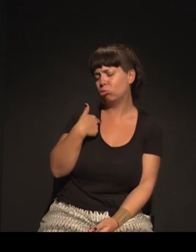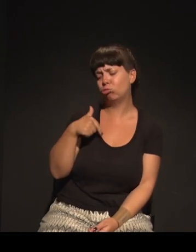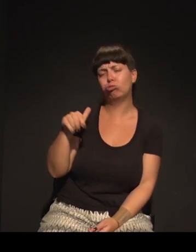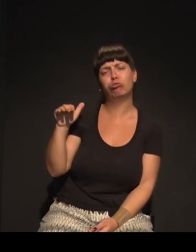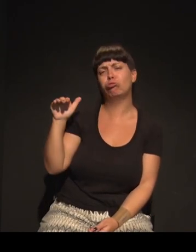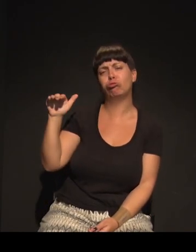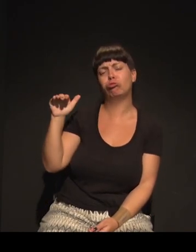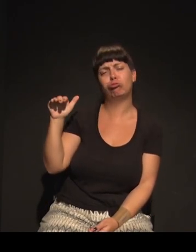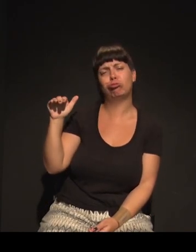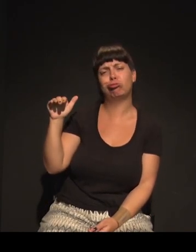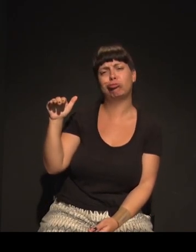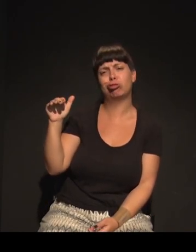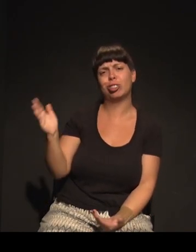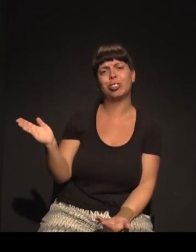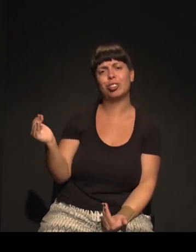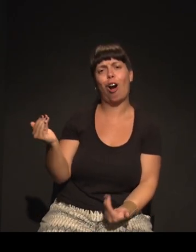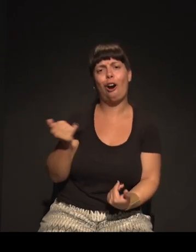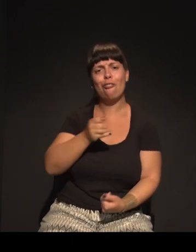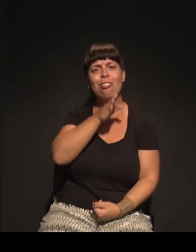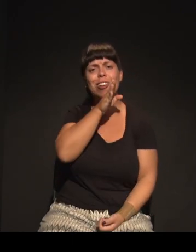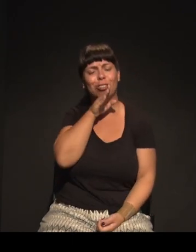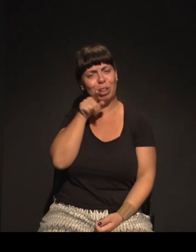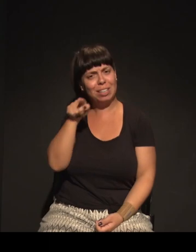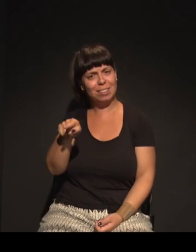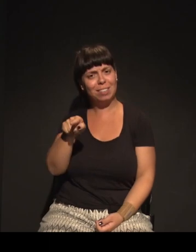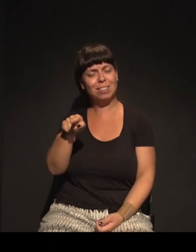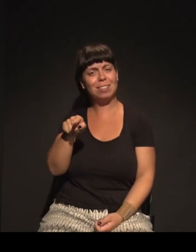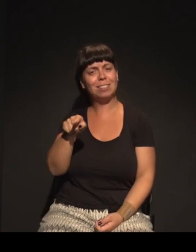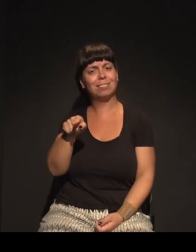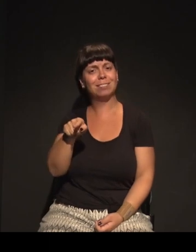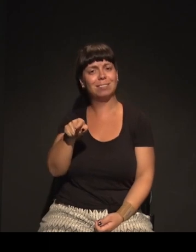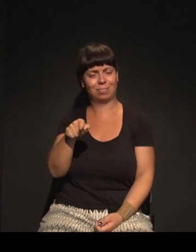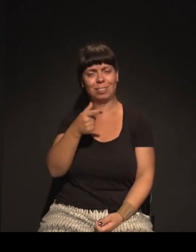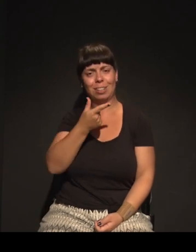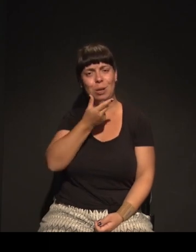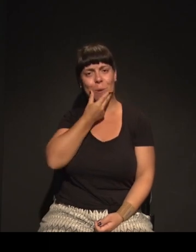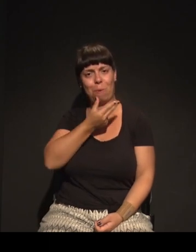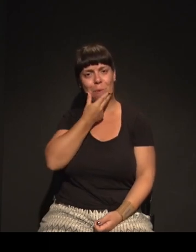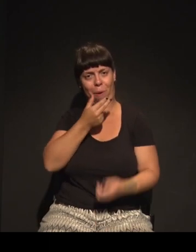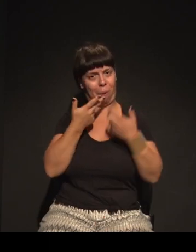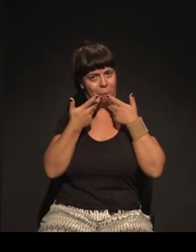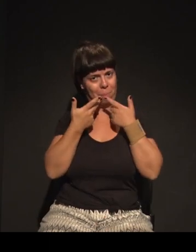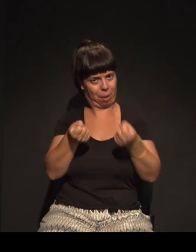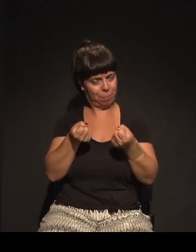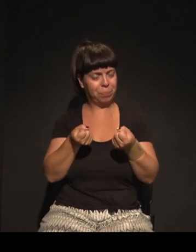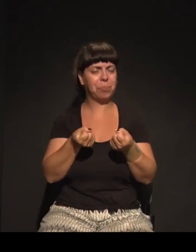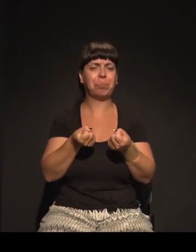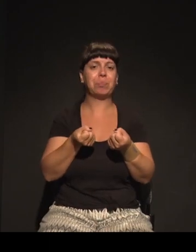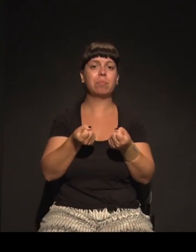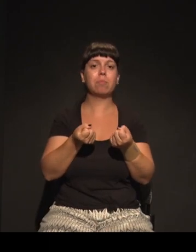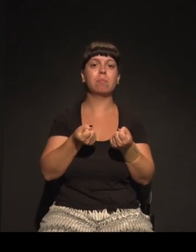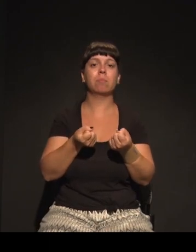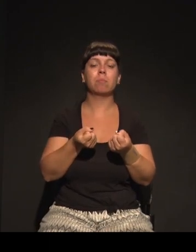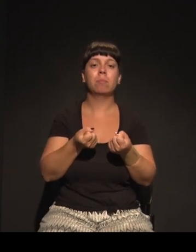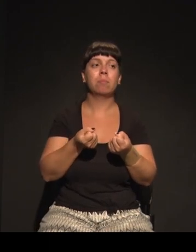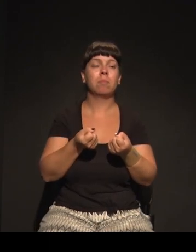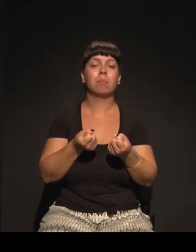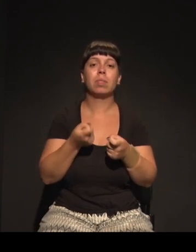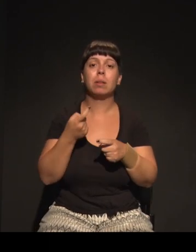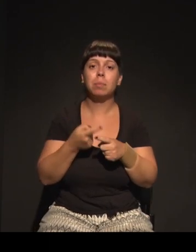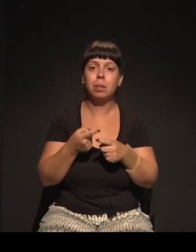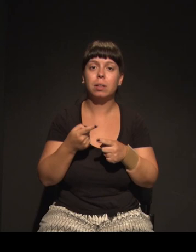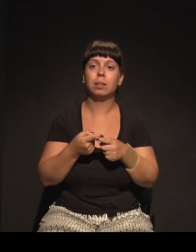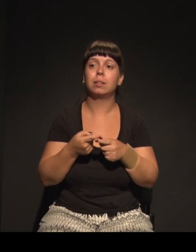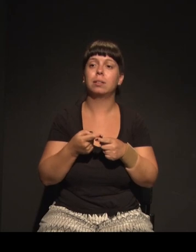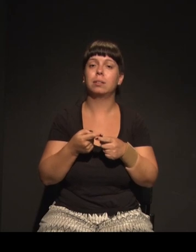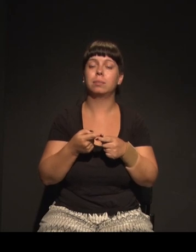quando eu conheci o vilmar né e porque ele assim mede agradecimento ao nosso conhecimento